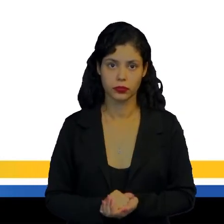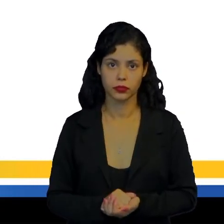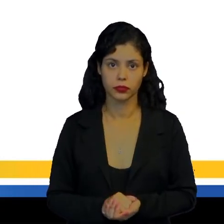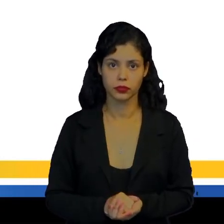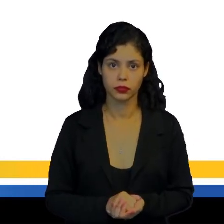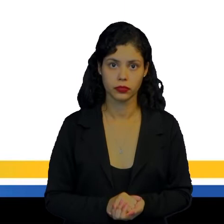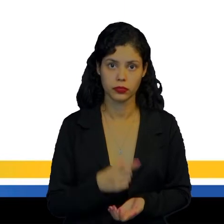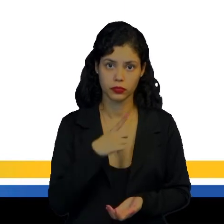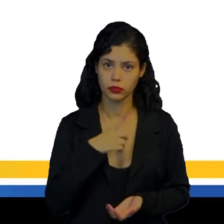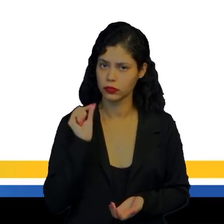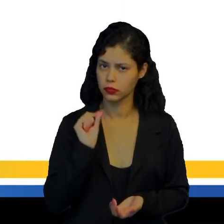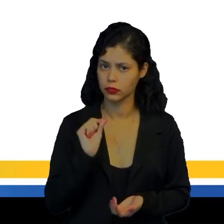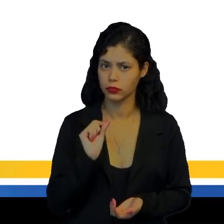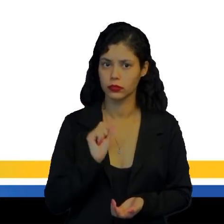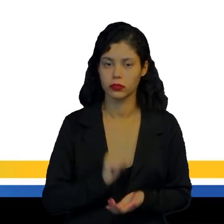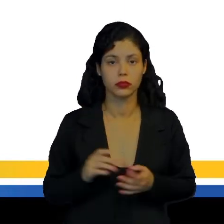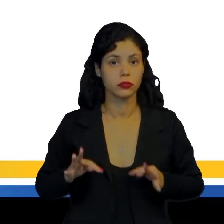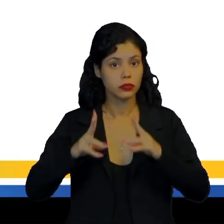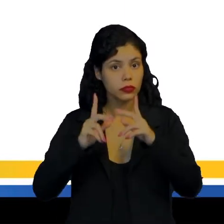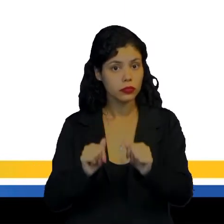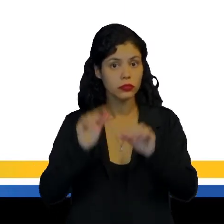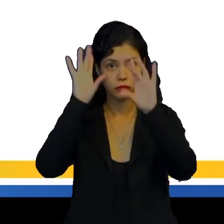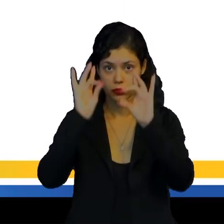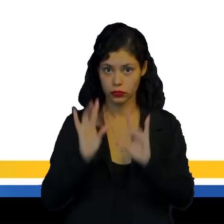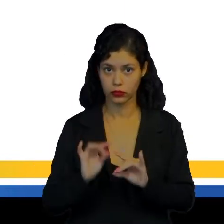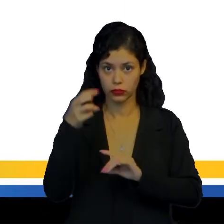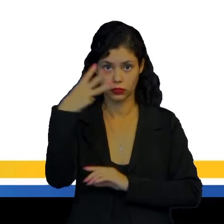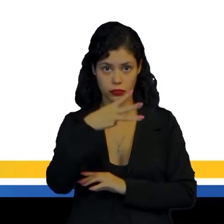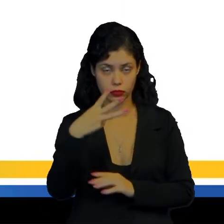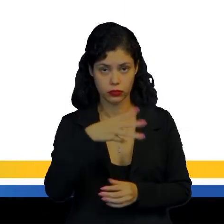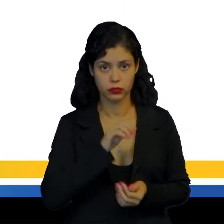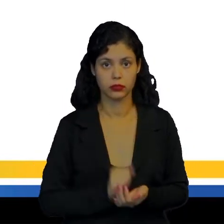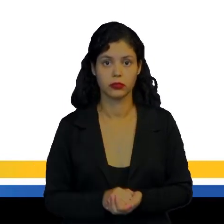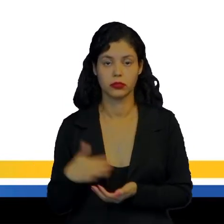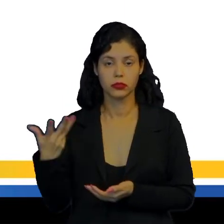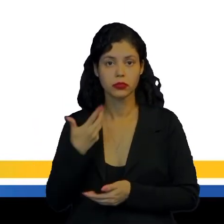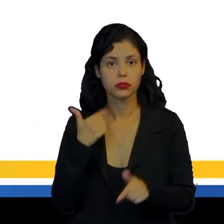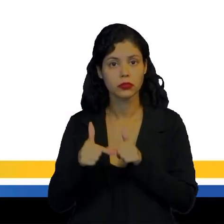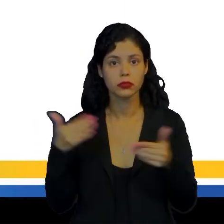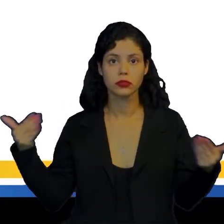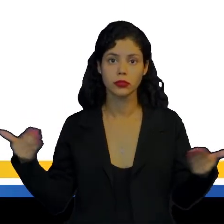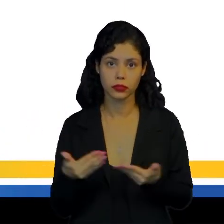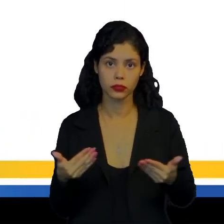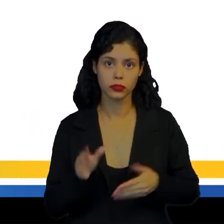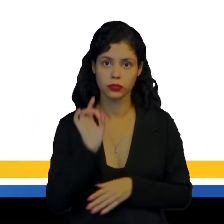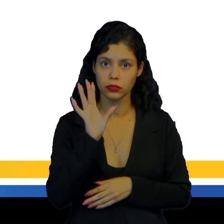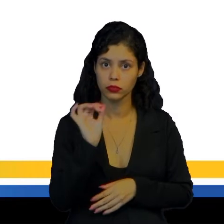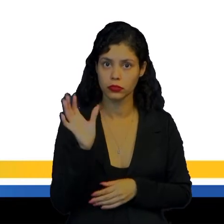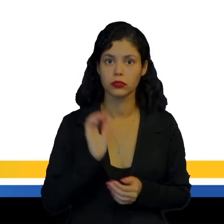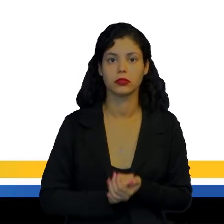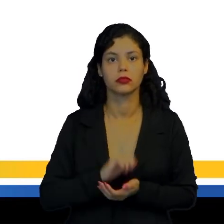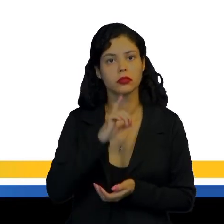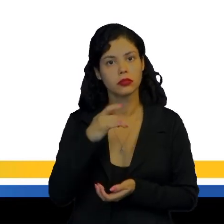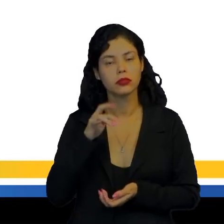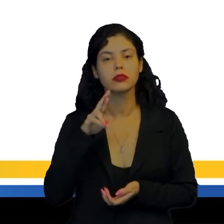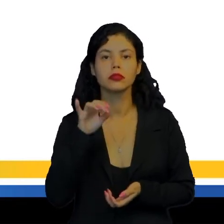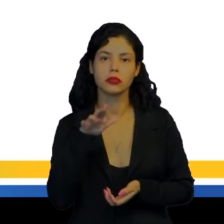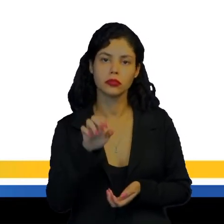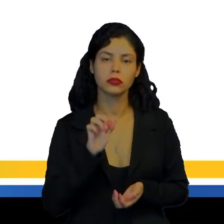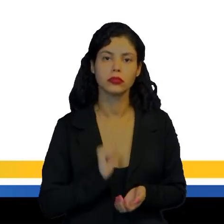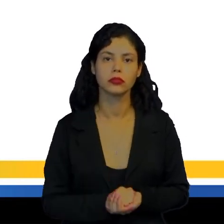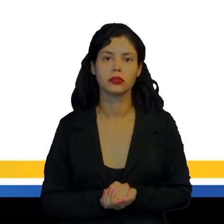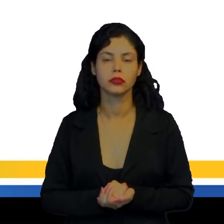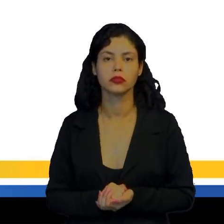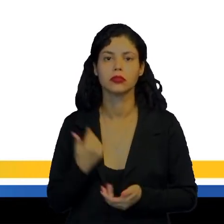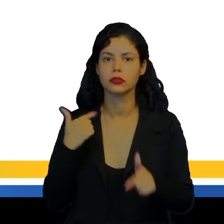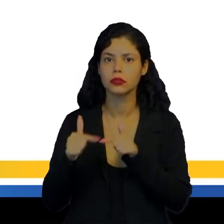temos todos eles na base 3 e trabalharemos agora só os expoentes,